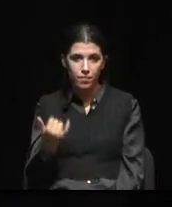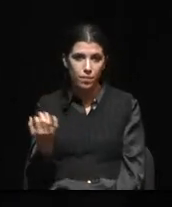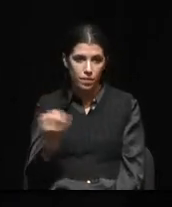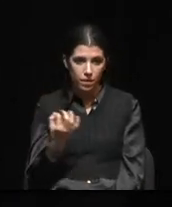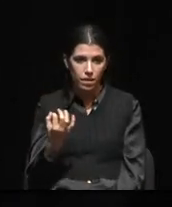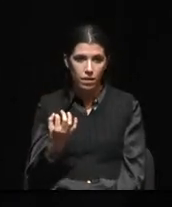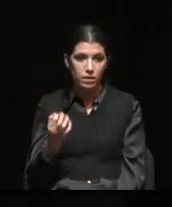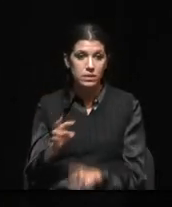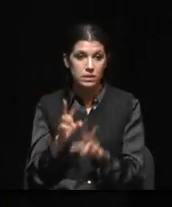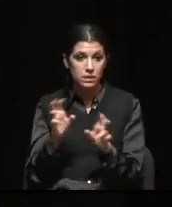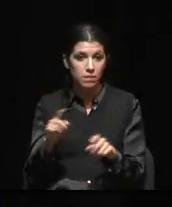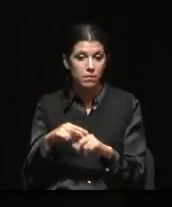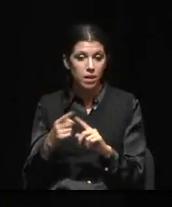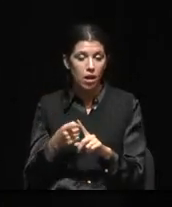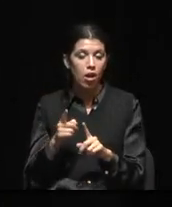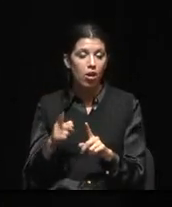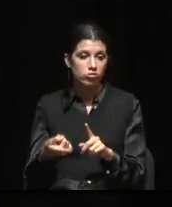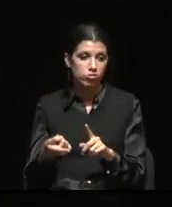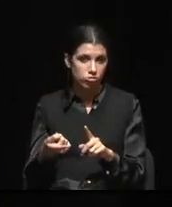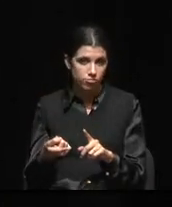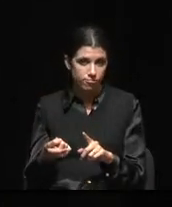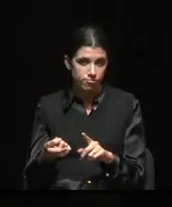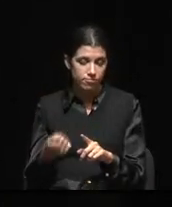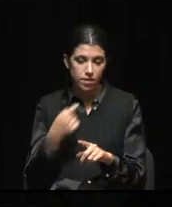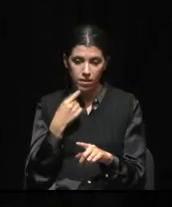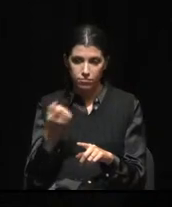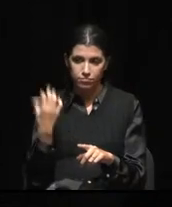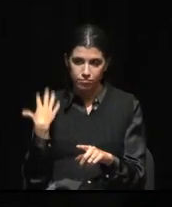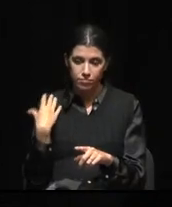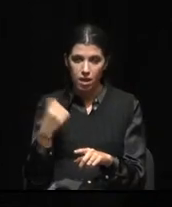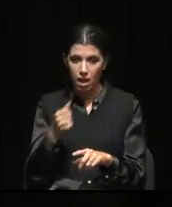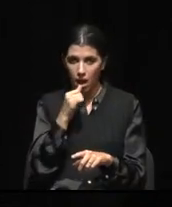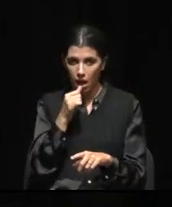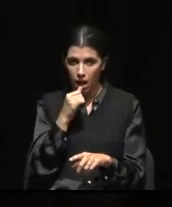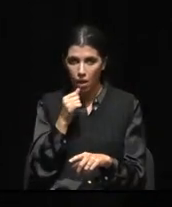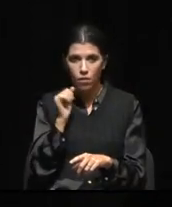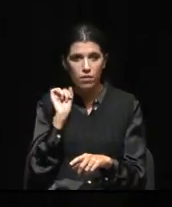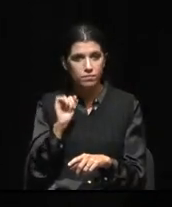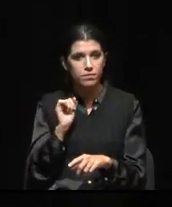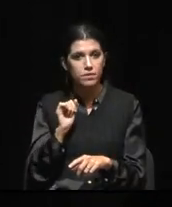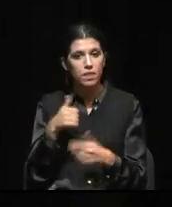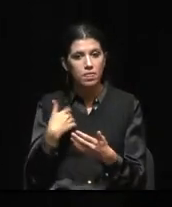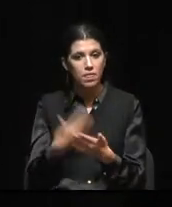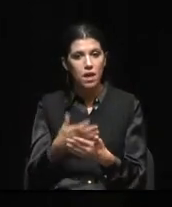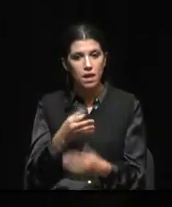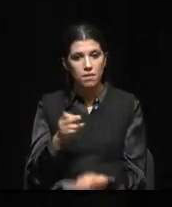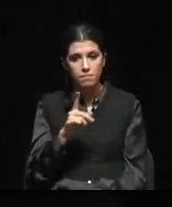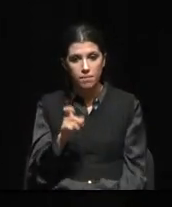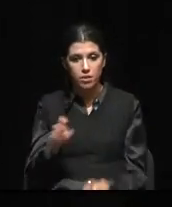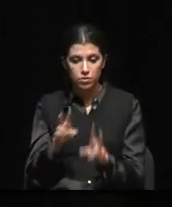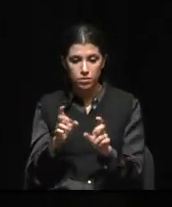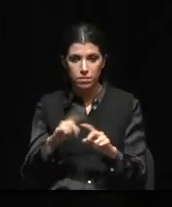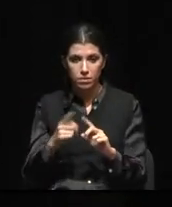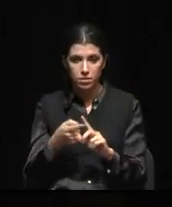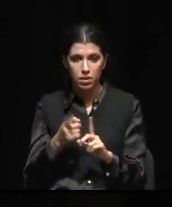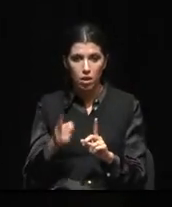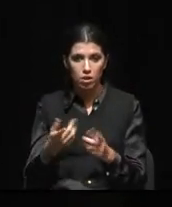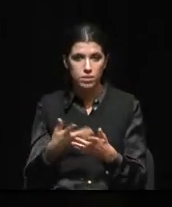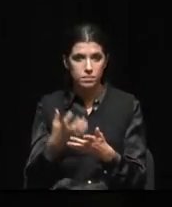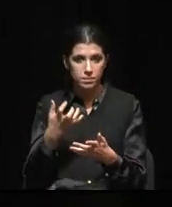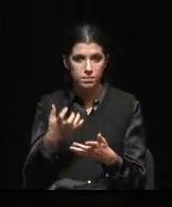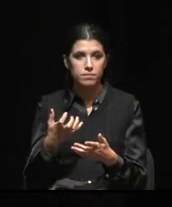e cujo tema para este ano como foi aqui referido há pouco é a água para a paz o tema dest ano reflete a